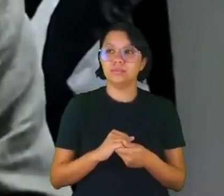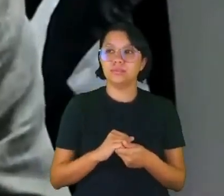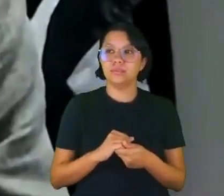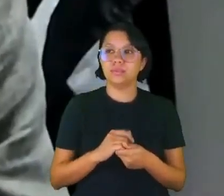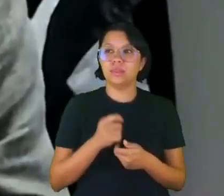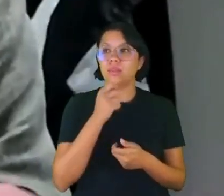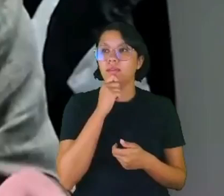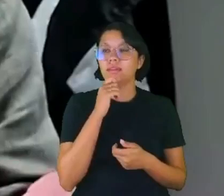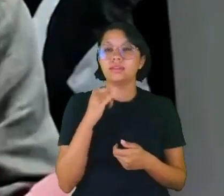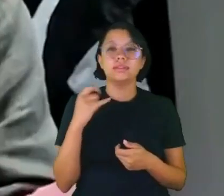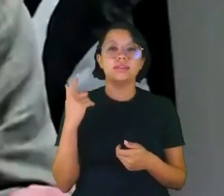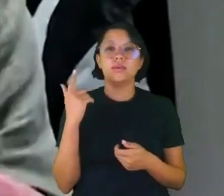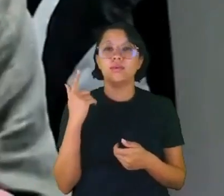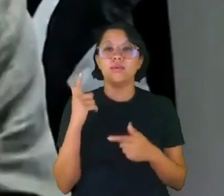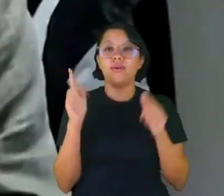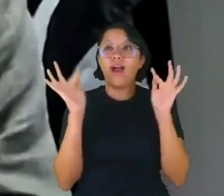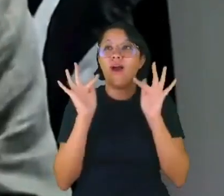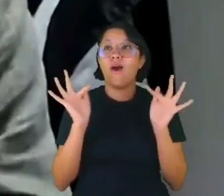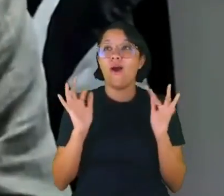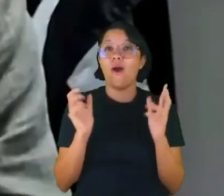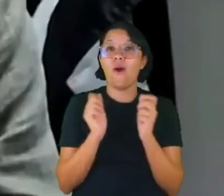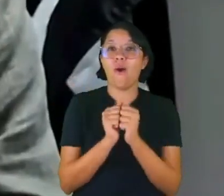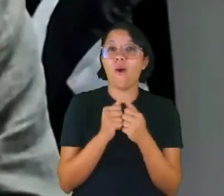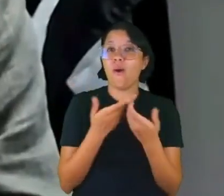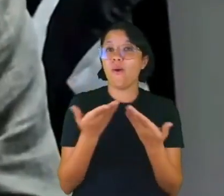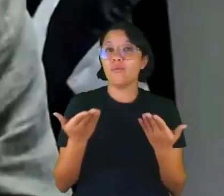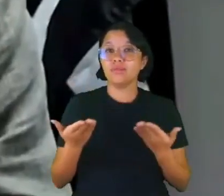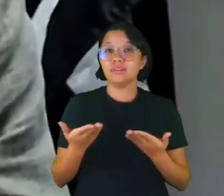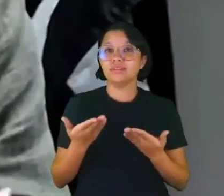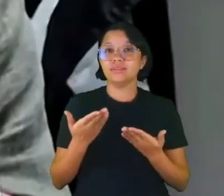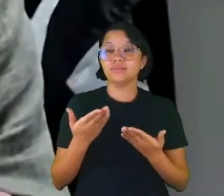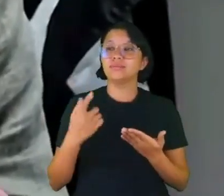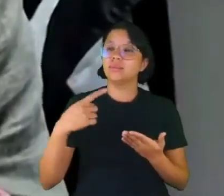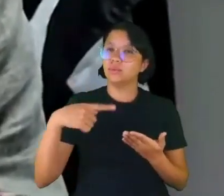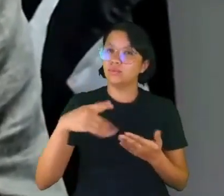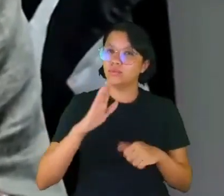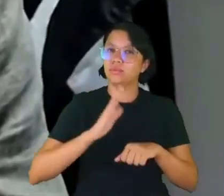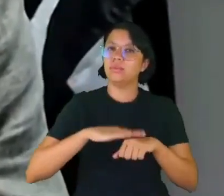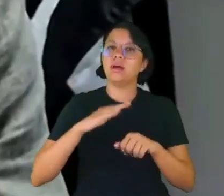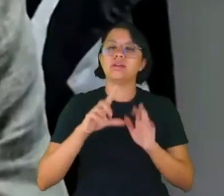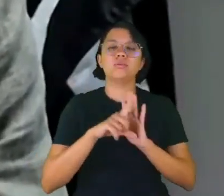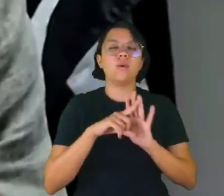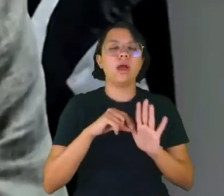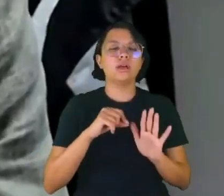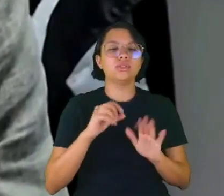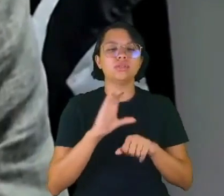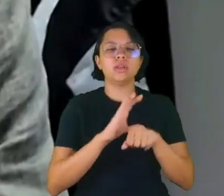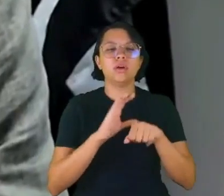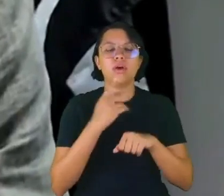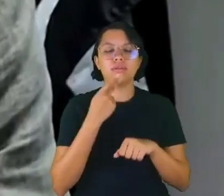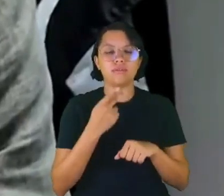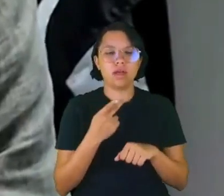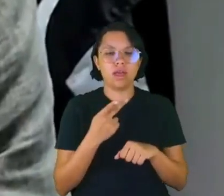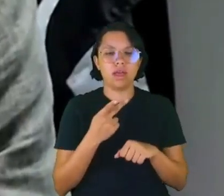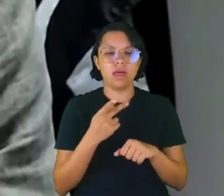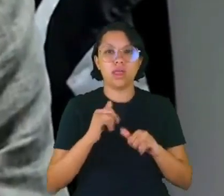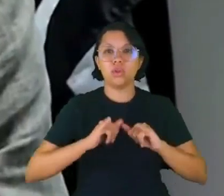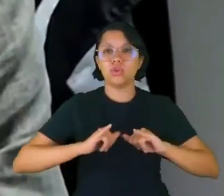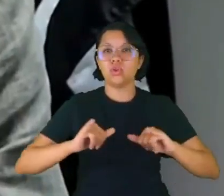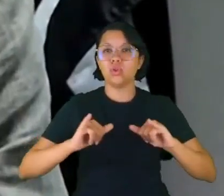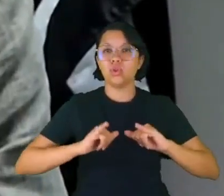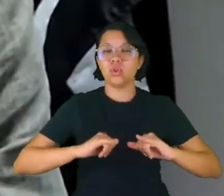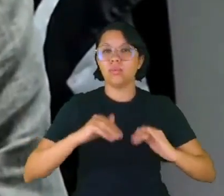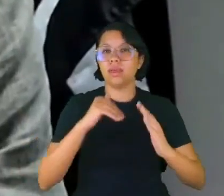se eu não ficar contente com tudo isso, eu vou para mais um artigo da nossa Constituição que fala lá do mercado